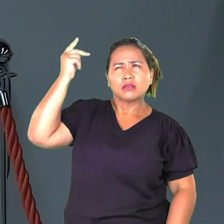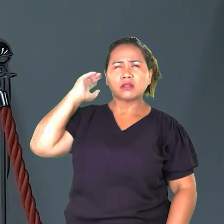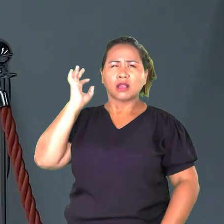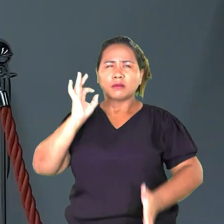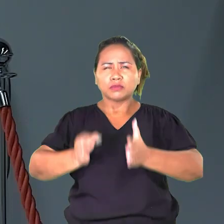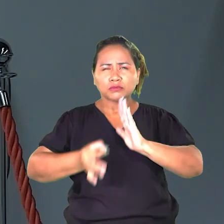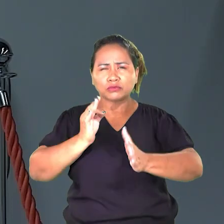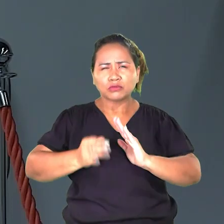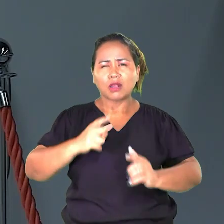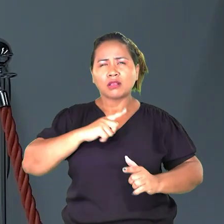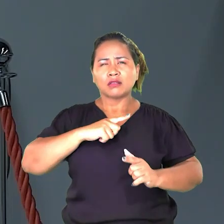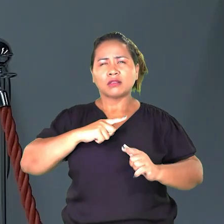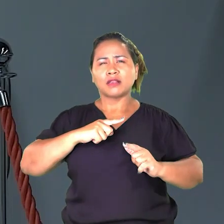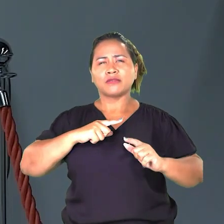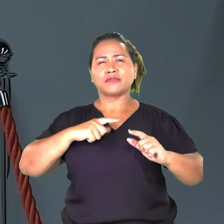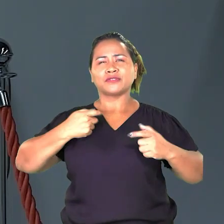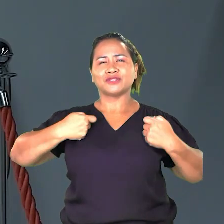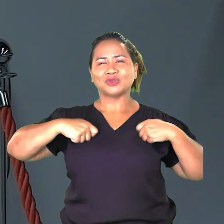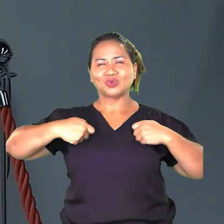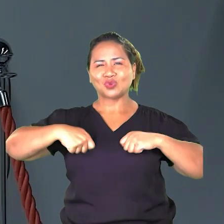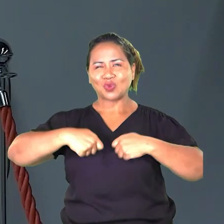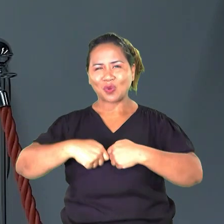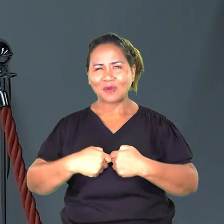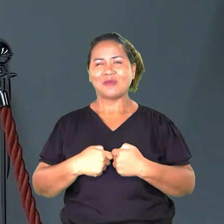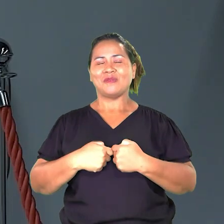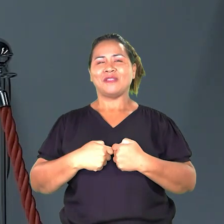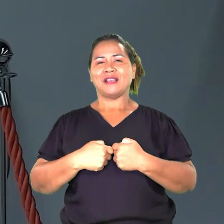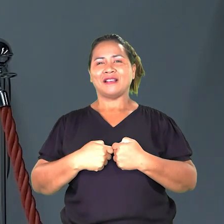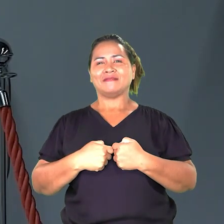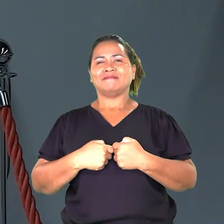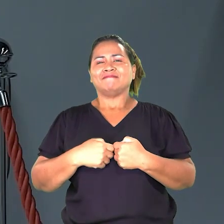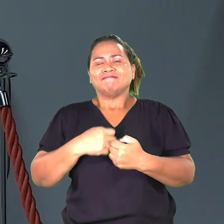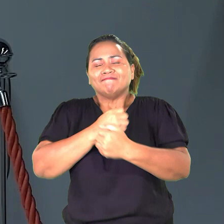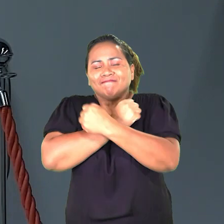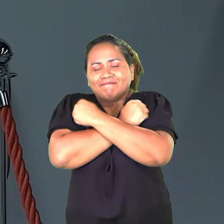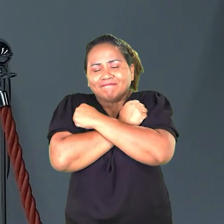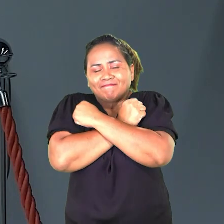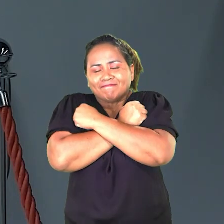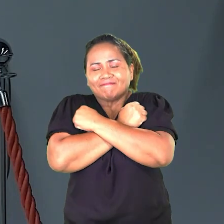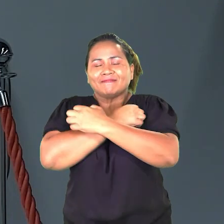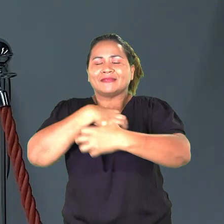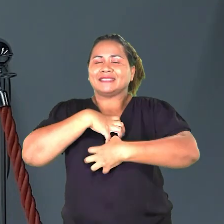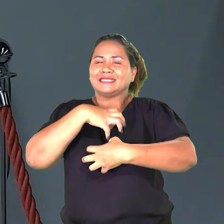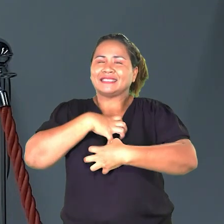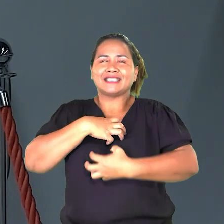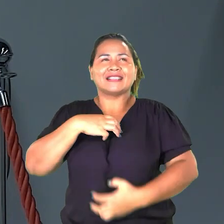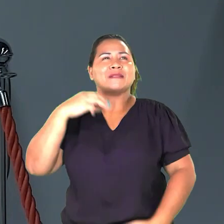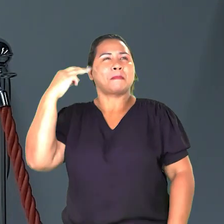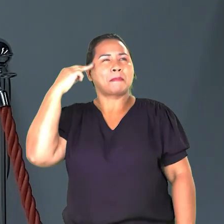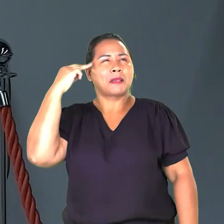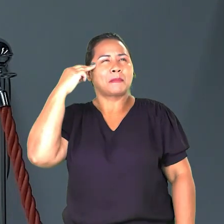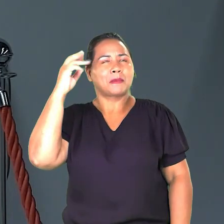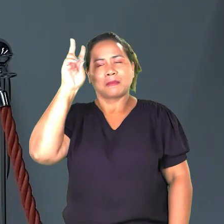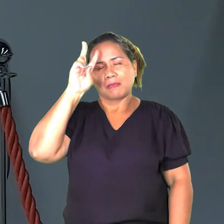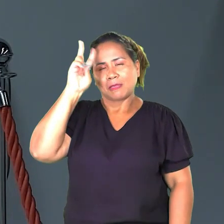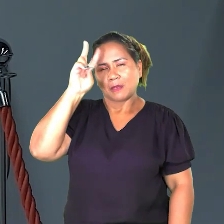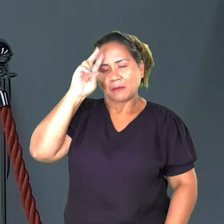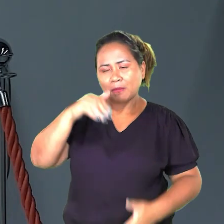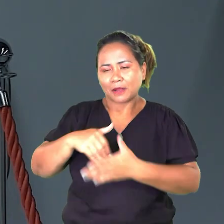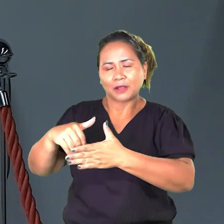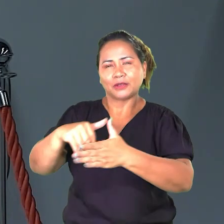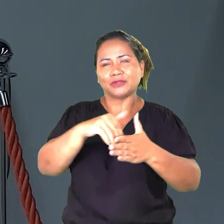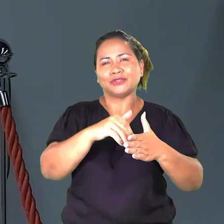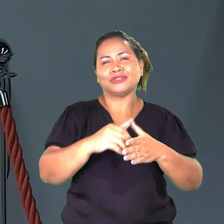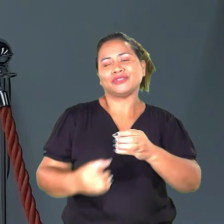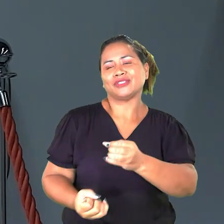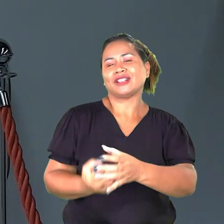Houve um sonho que sonhamos, naquele templo de justiça, e um colar, comenda e abraço, na sagração desse